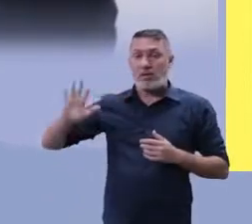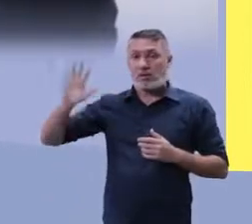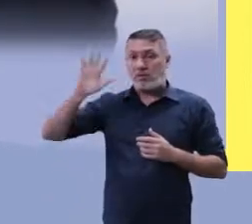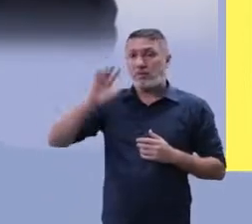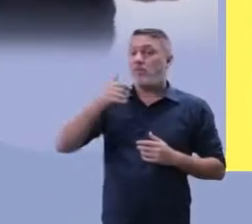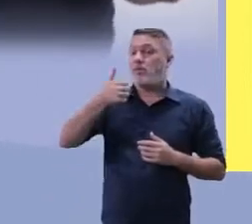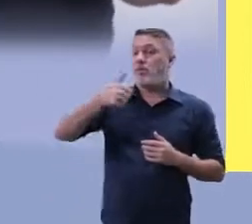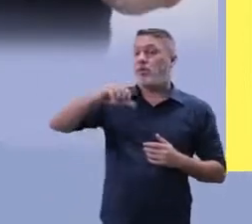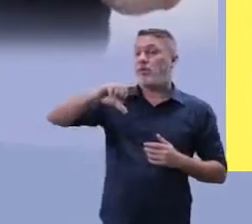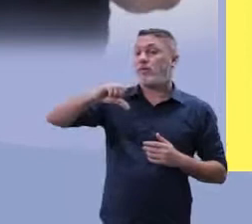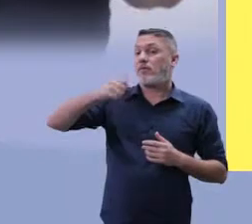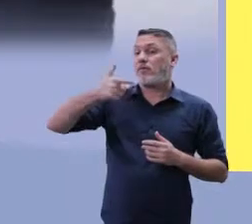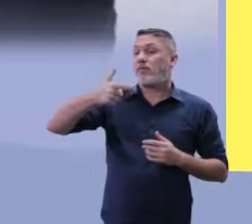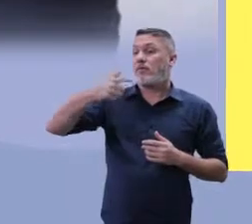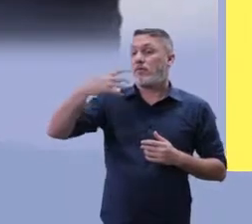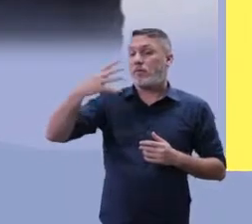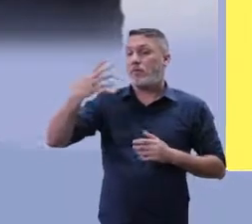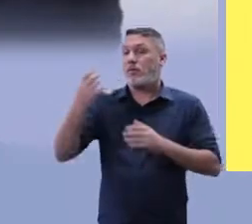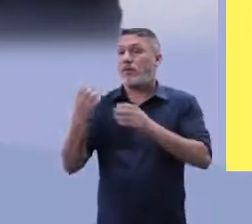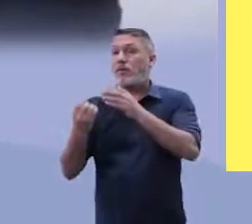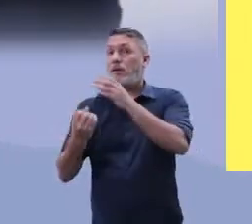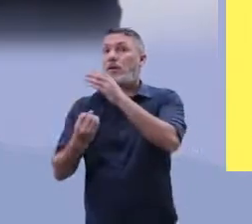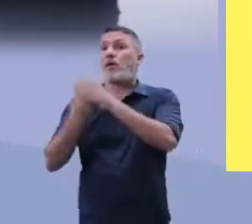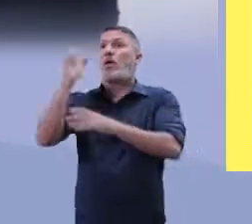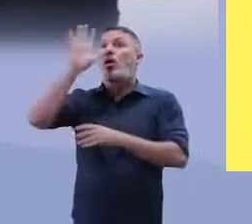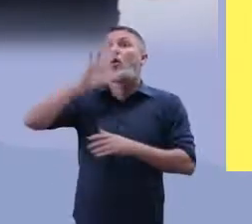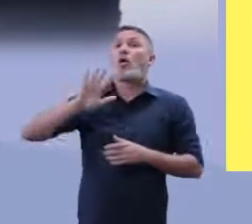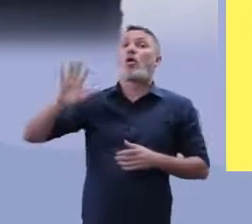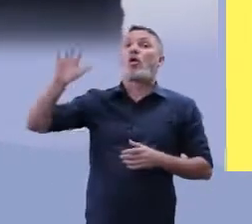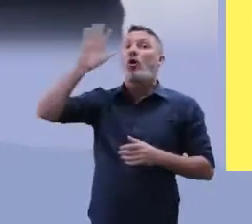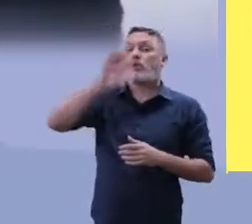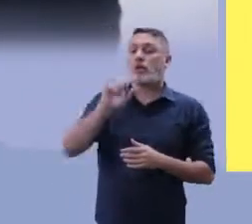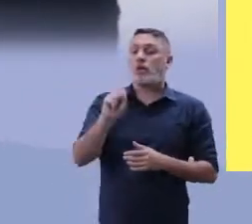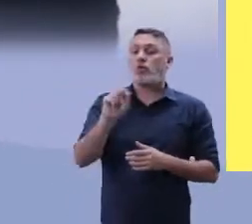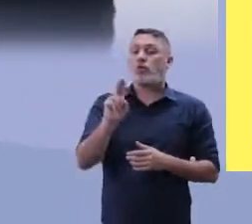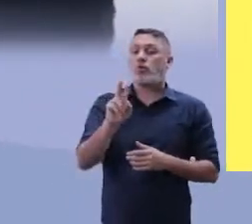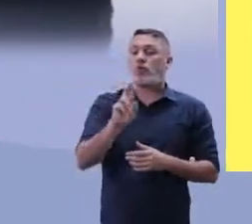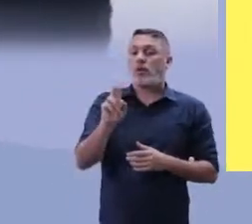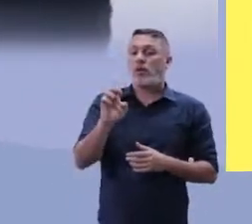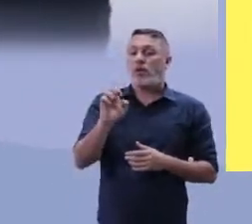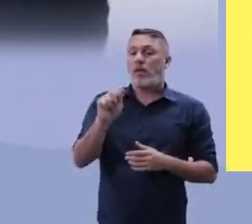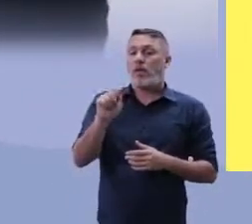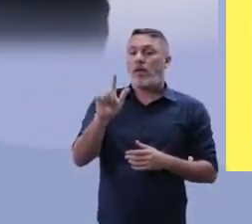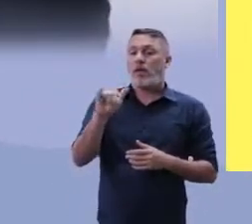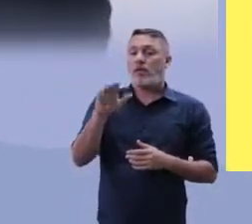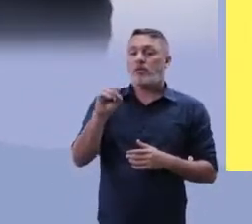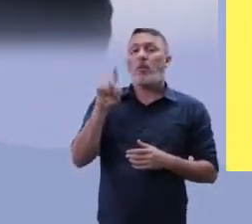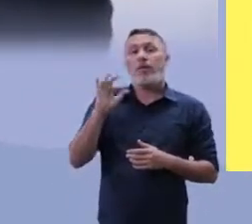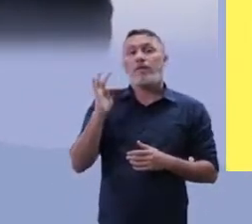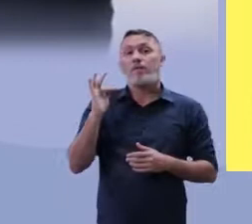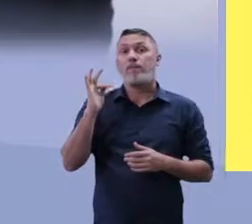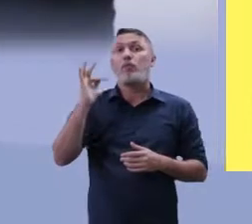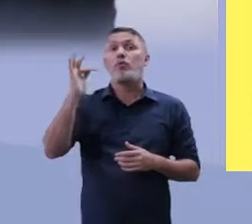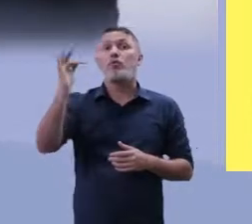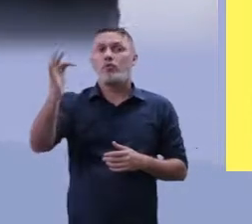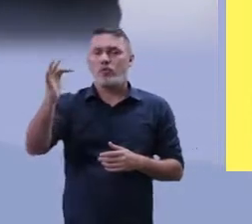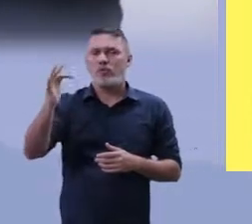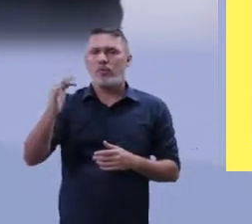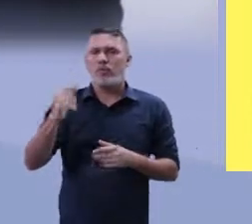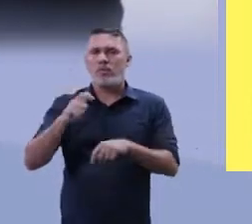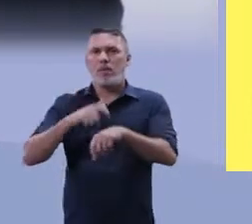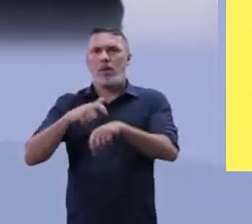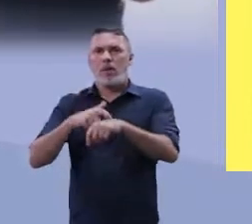Em 1924, o surrealismo aparece na Europa. Eles já vivenciavam o futurismo,